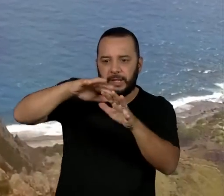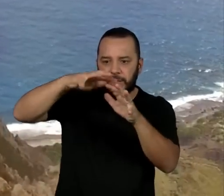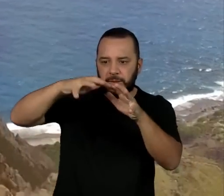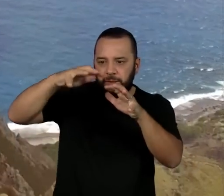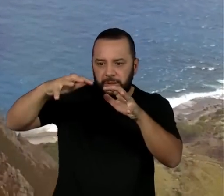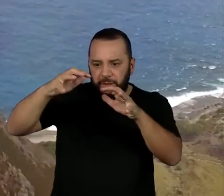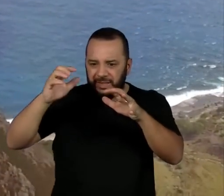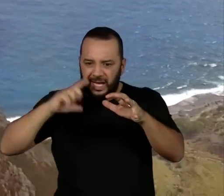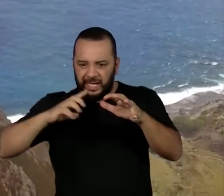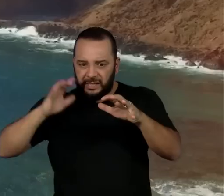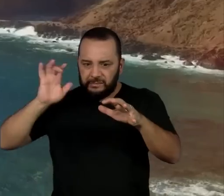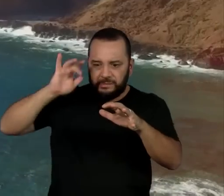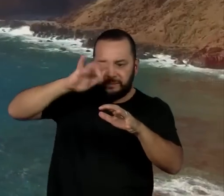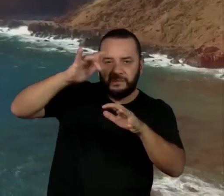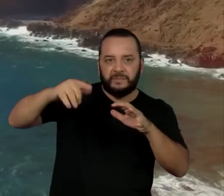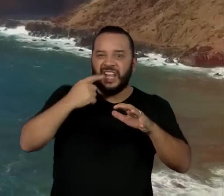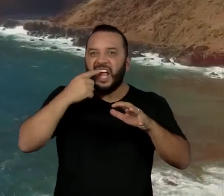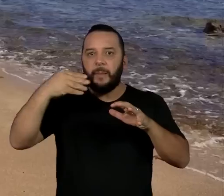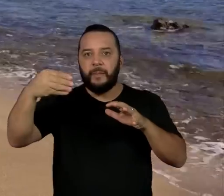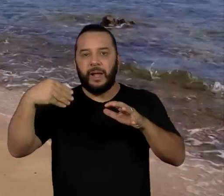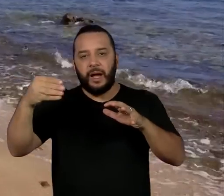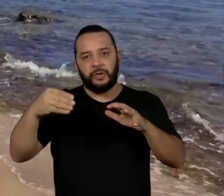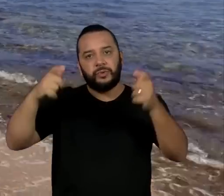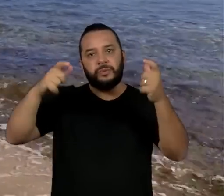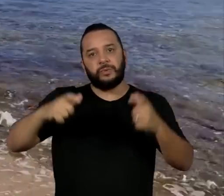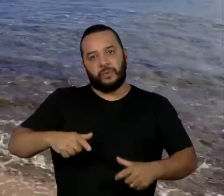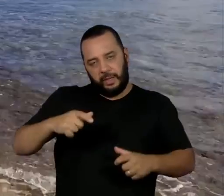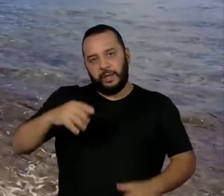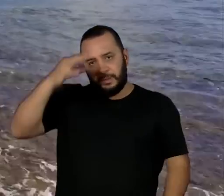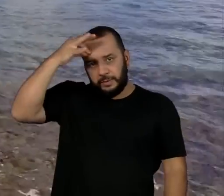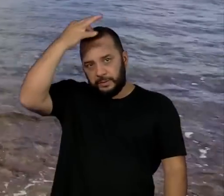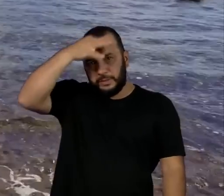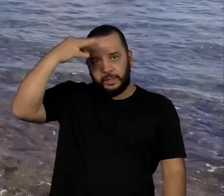plástico em uma ilha do litoral do Espírito Santo.